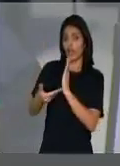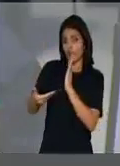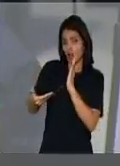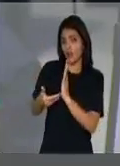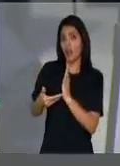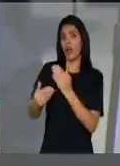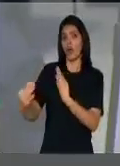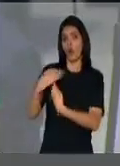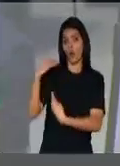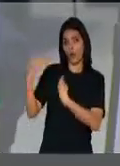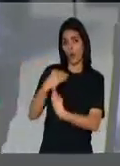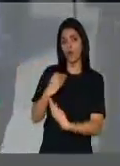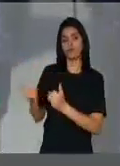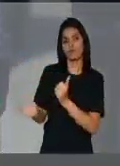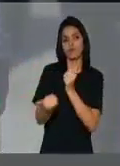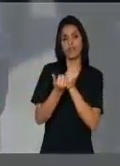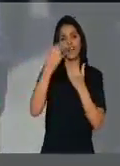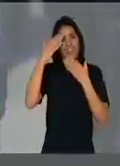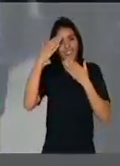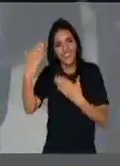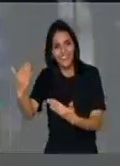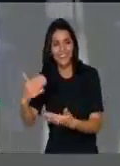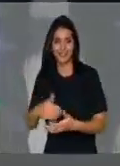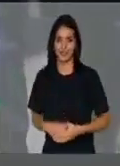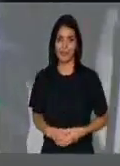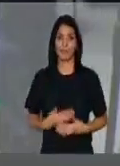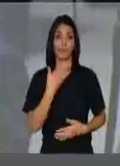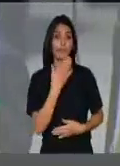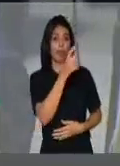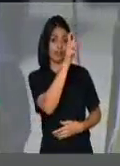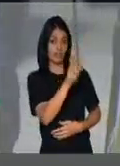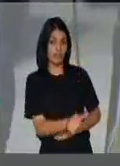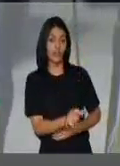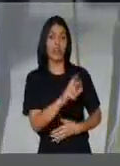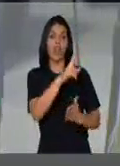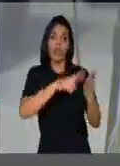orientado e assessorado nesse sentido. Nosso agradecimento, pedimos ao relator que possa acolher essa emenda.